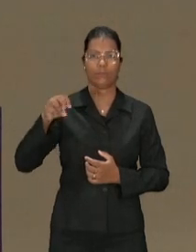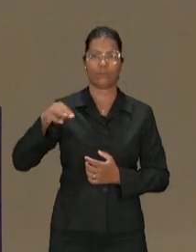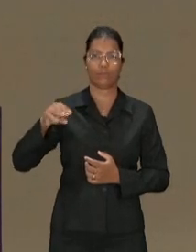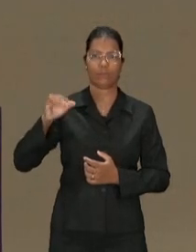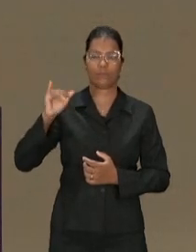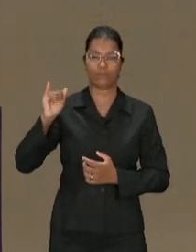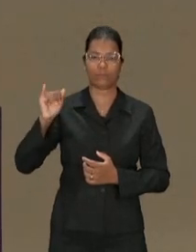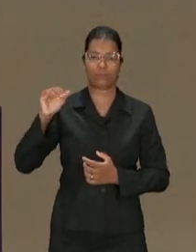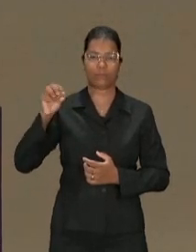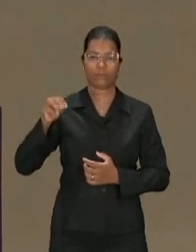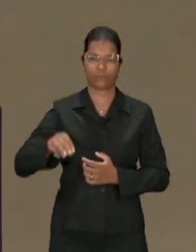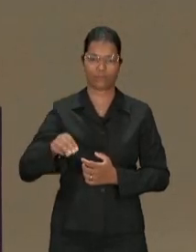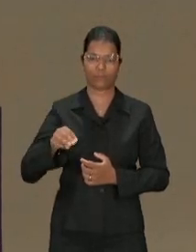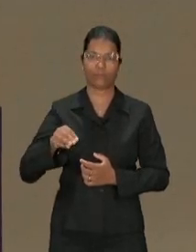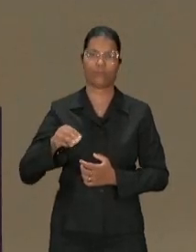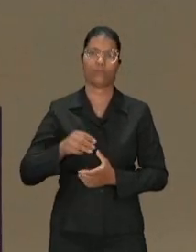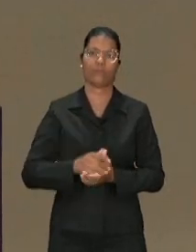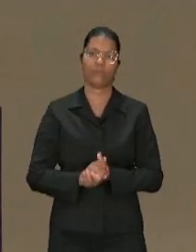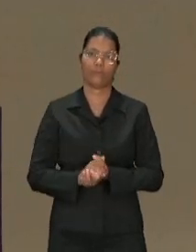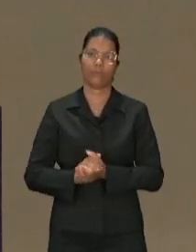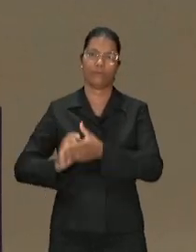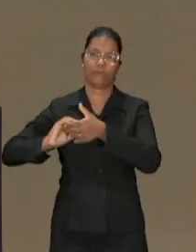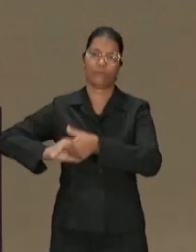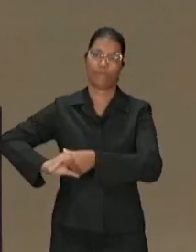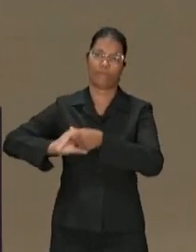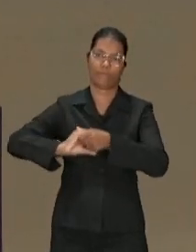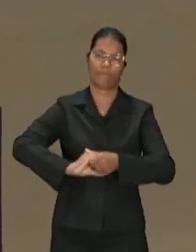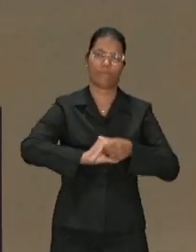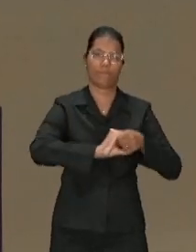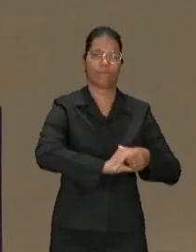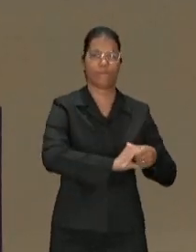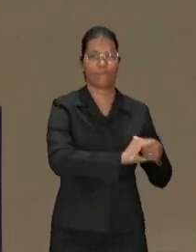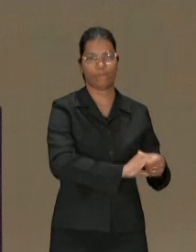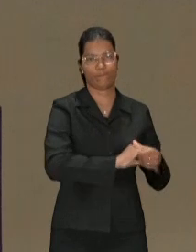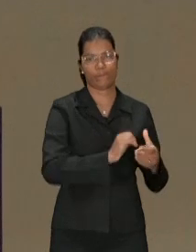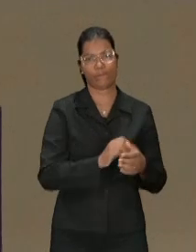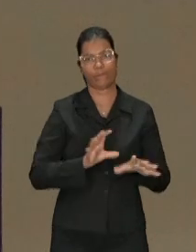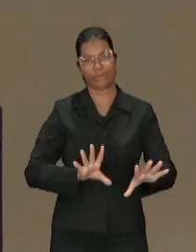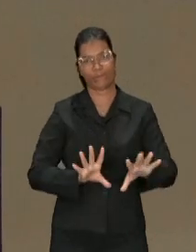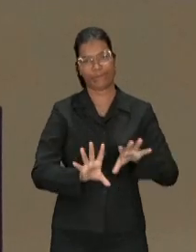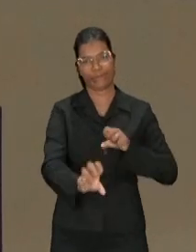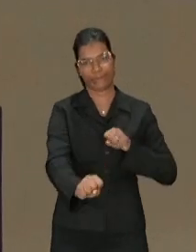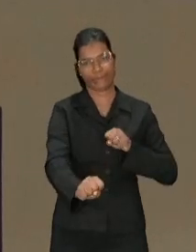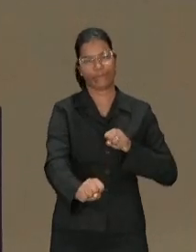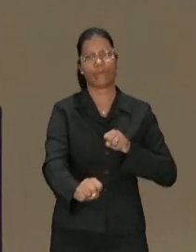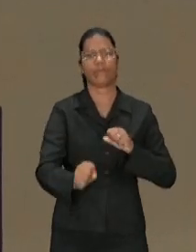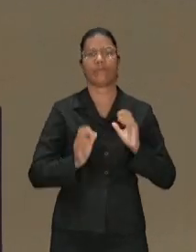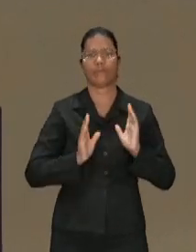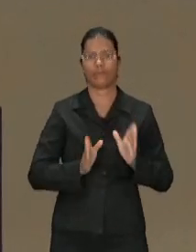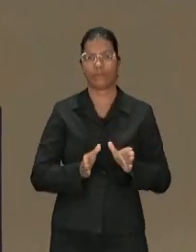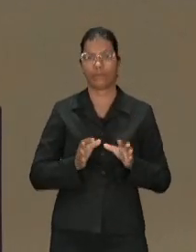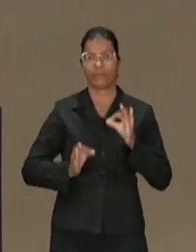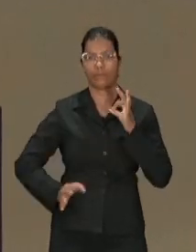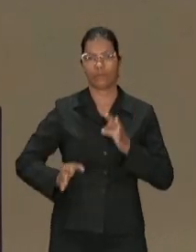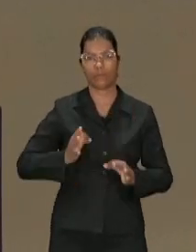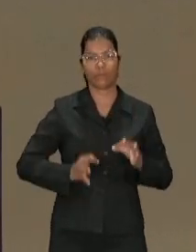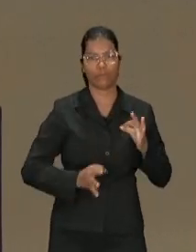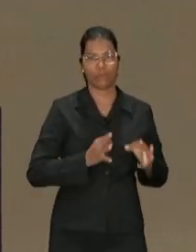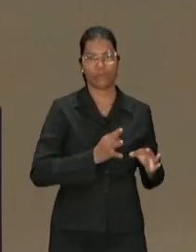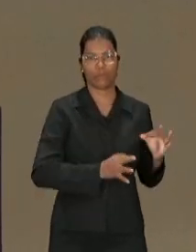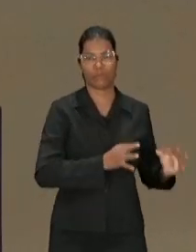nome cumprimento todos os magistrados e servidores do Poder Judiciário, excelentíssimo